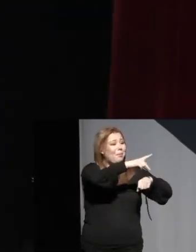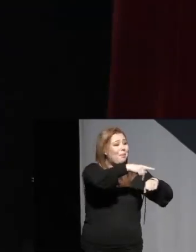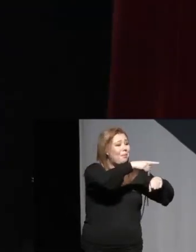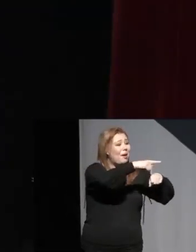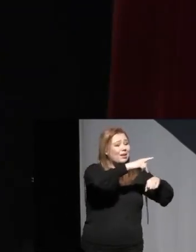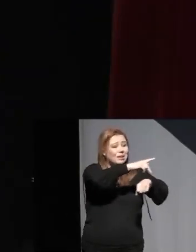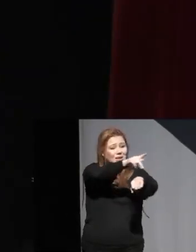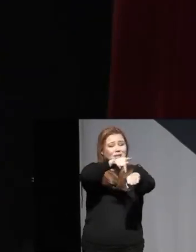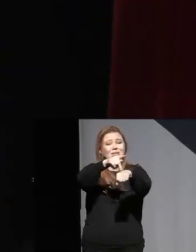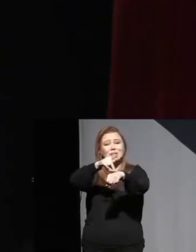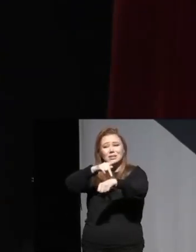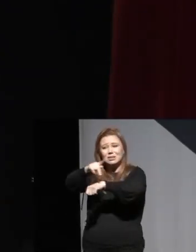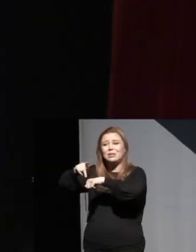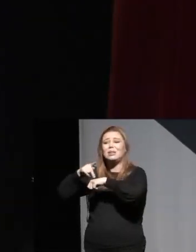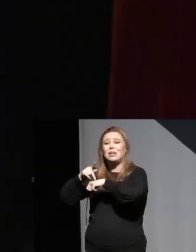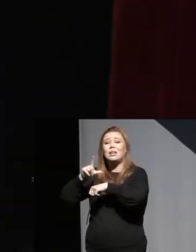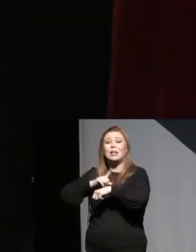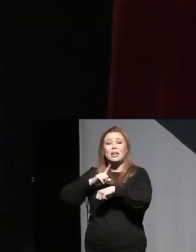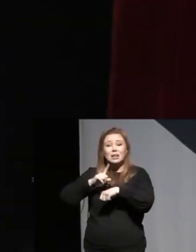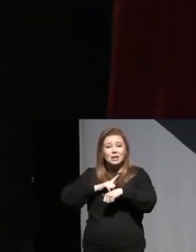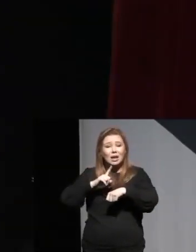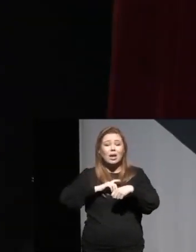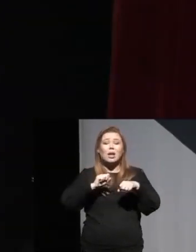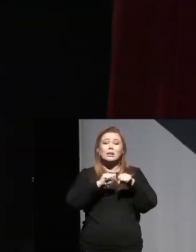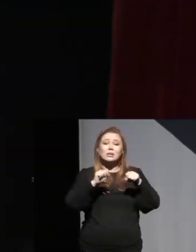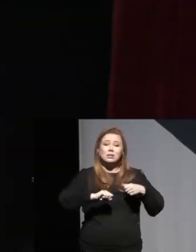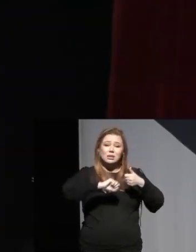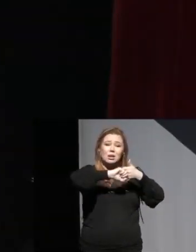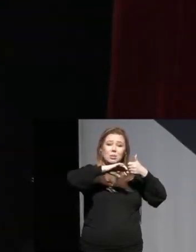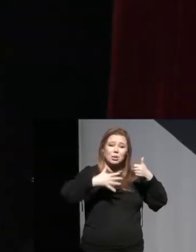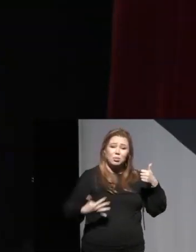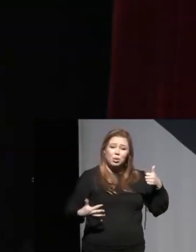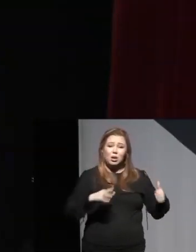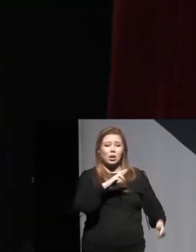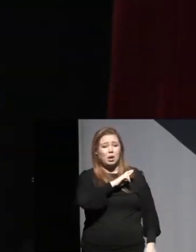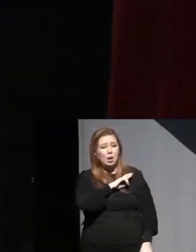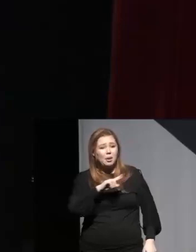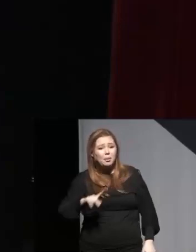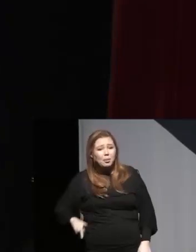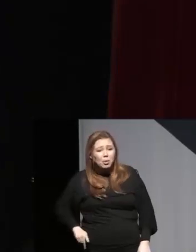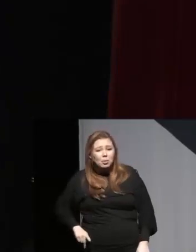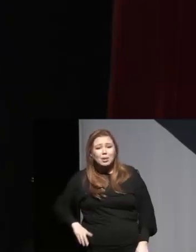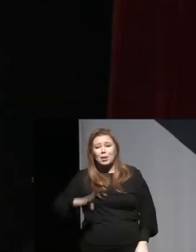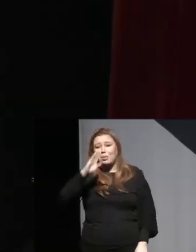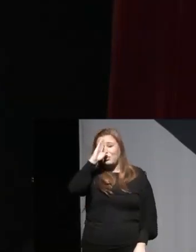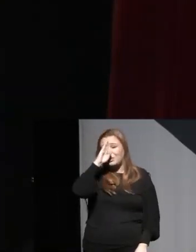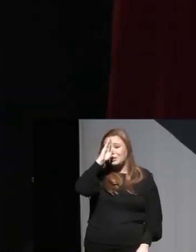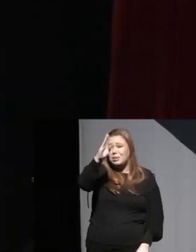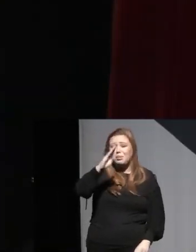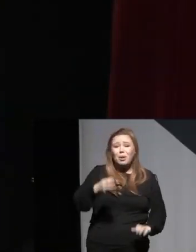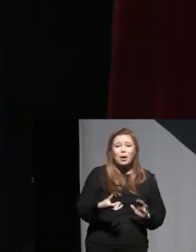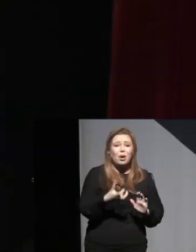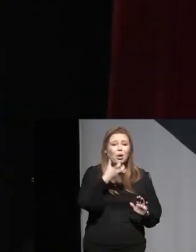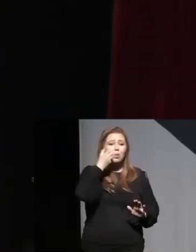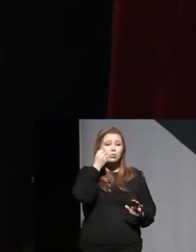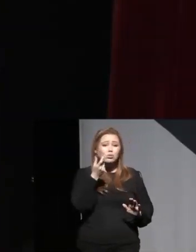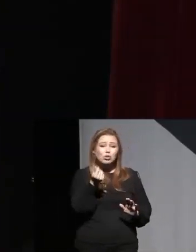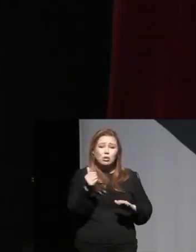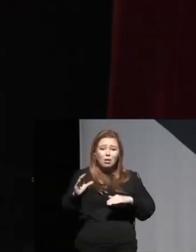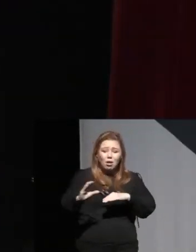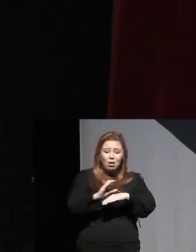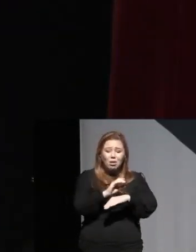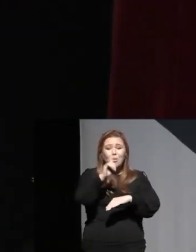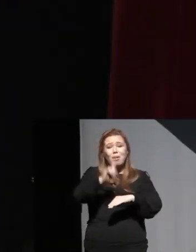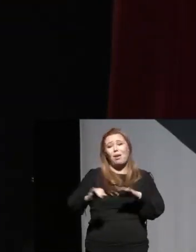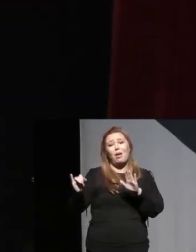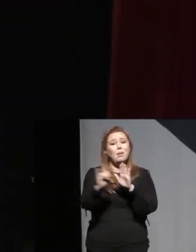possuem um sistema democrático, um sistema republicano, a principal fonte de receita é a tributação. Não